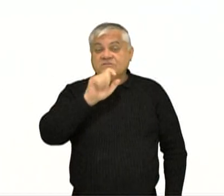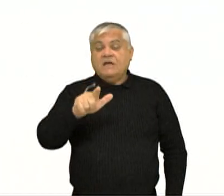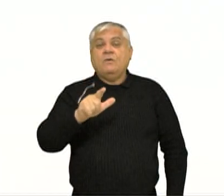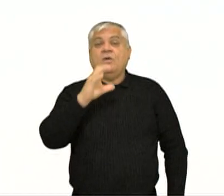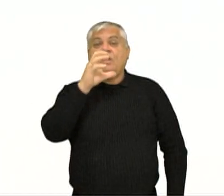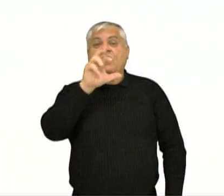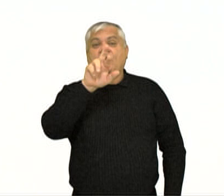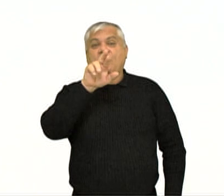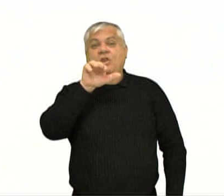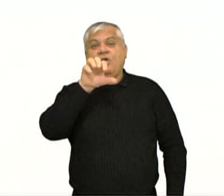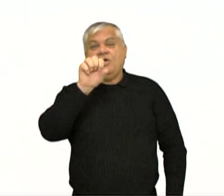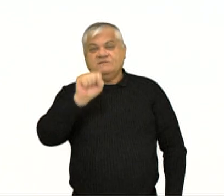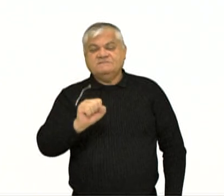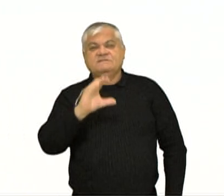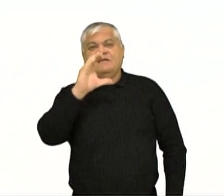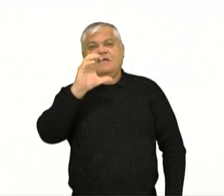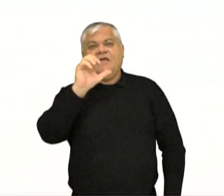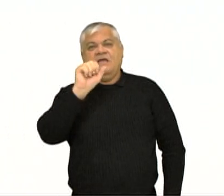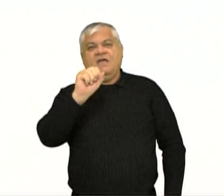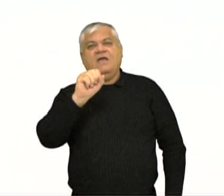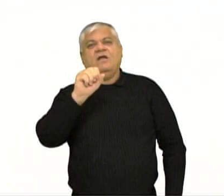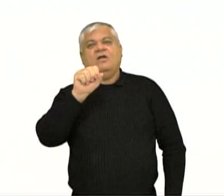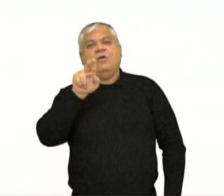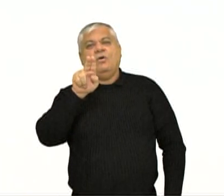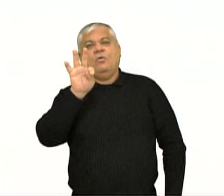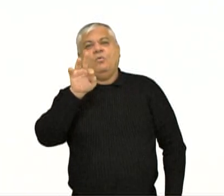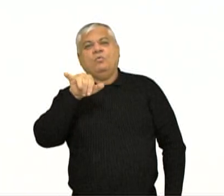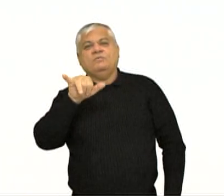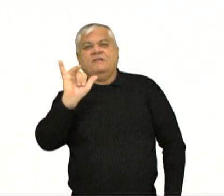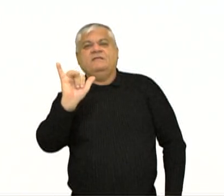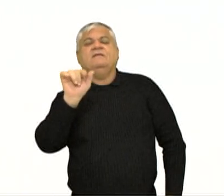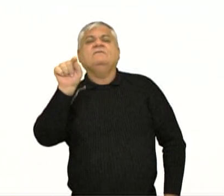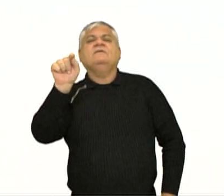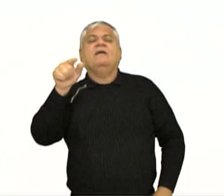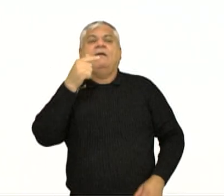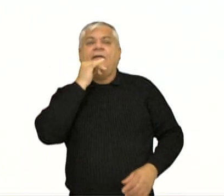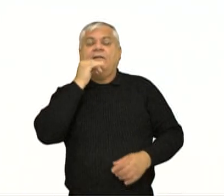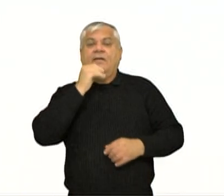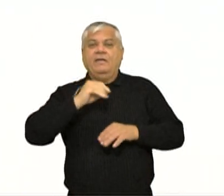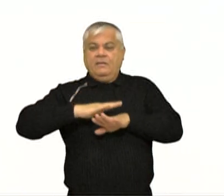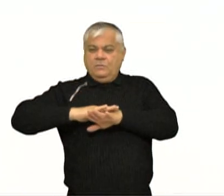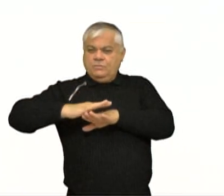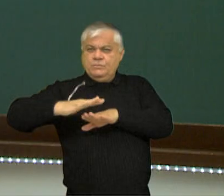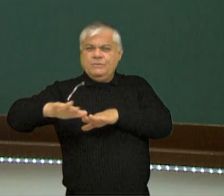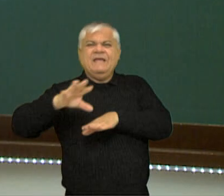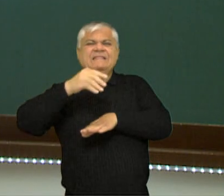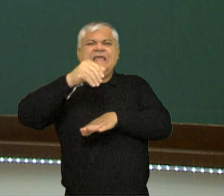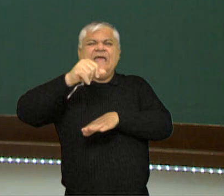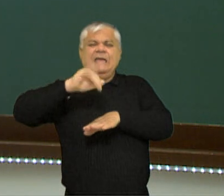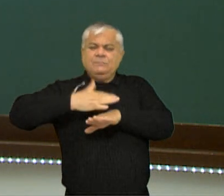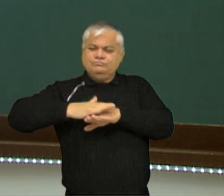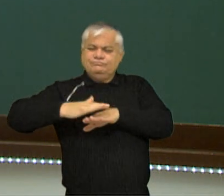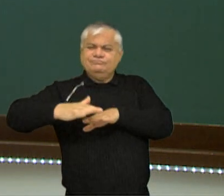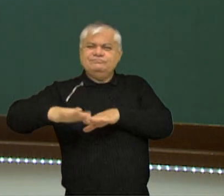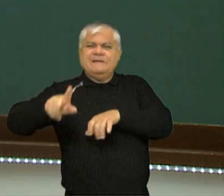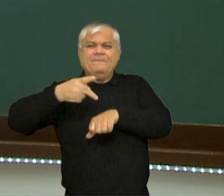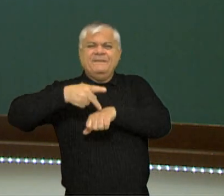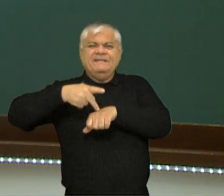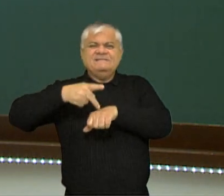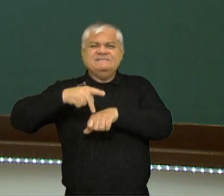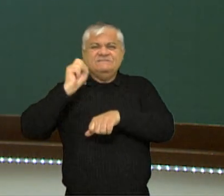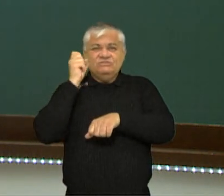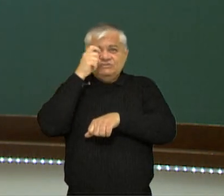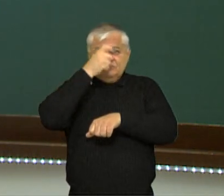country. O que é o cross country? É um percurso em pista de terra com alto nível de dificuldade